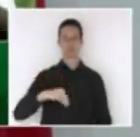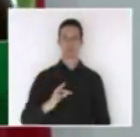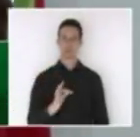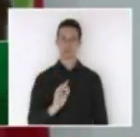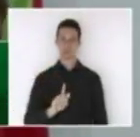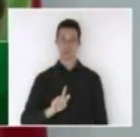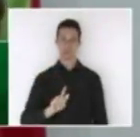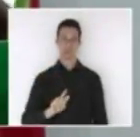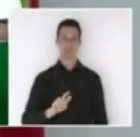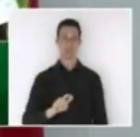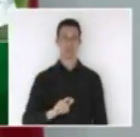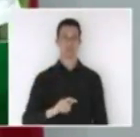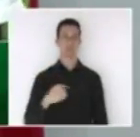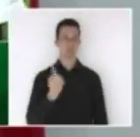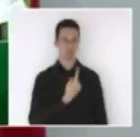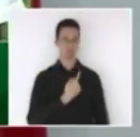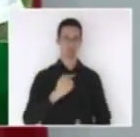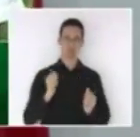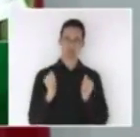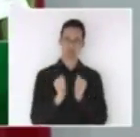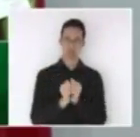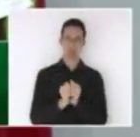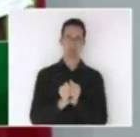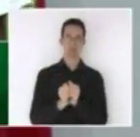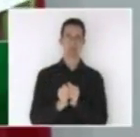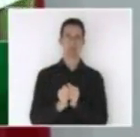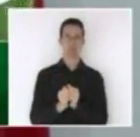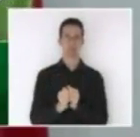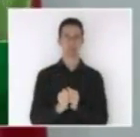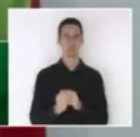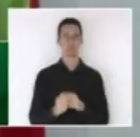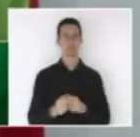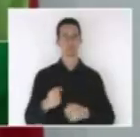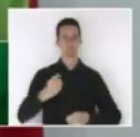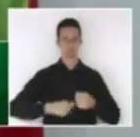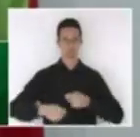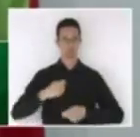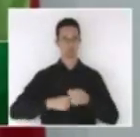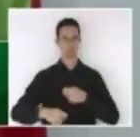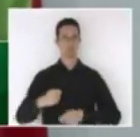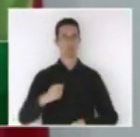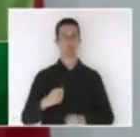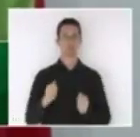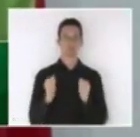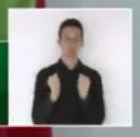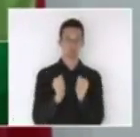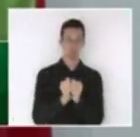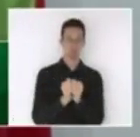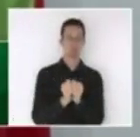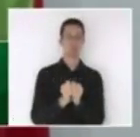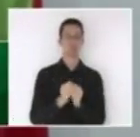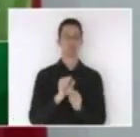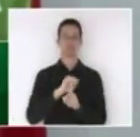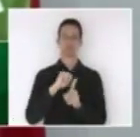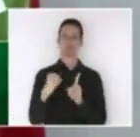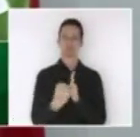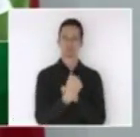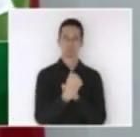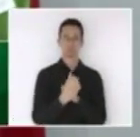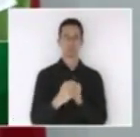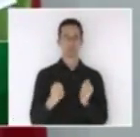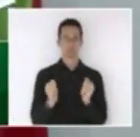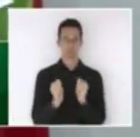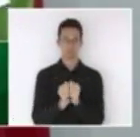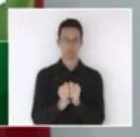todos juntos, nós todos juntos, faremos uma administração em conjunto de toda a sociedade, em conjunto de